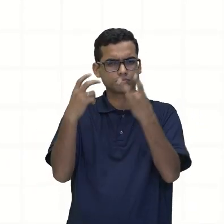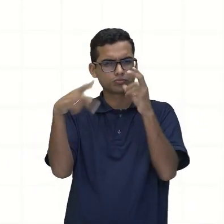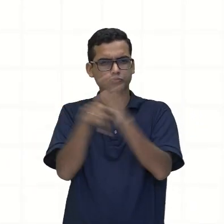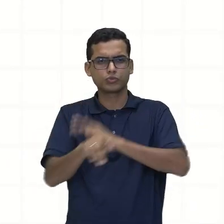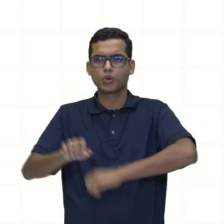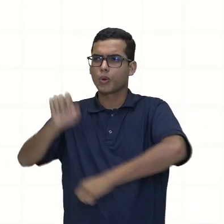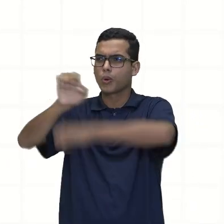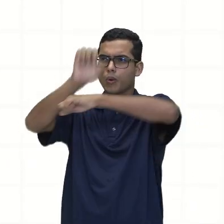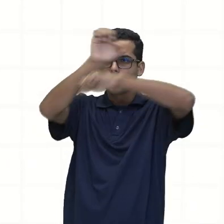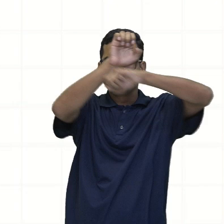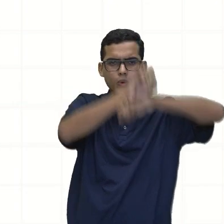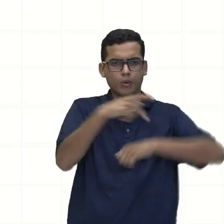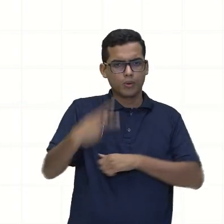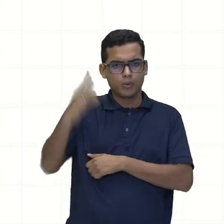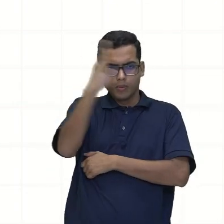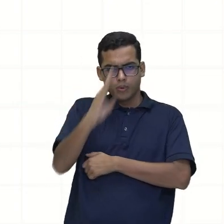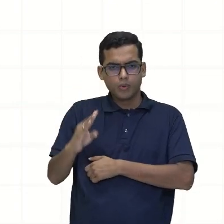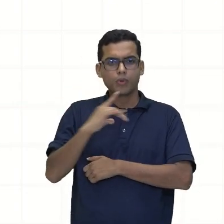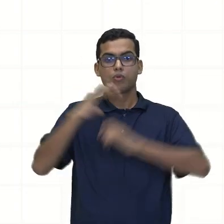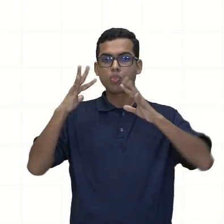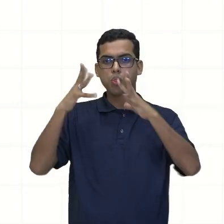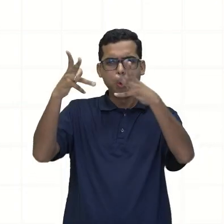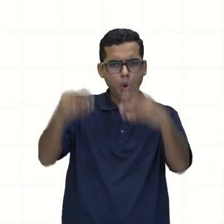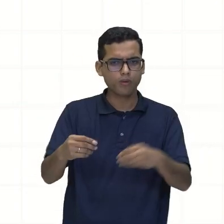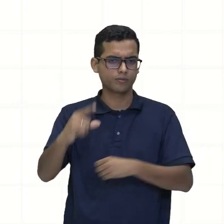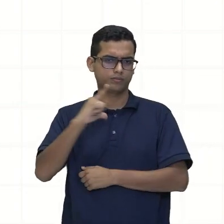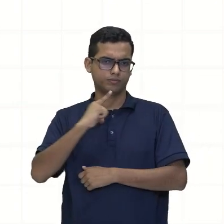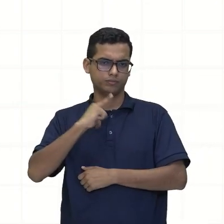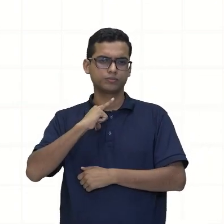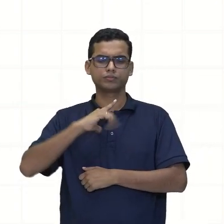do Brasil, nós vamos ter aí, né, a